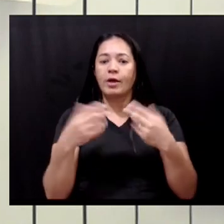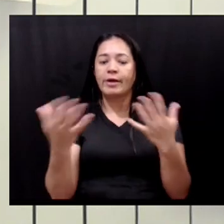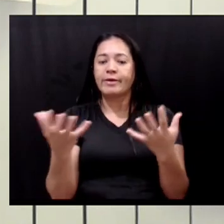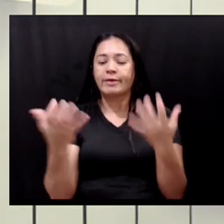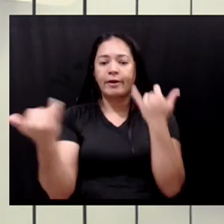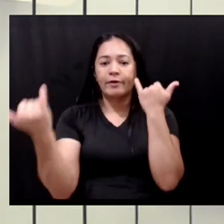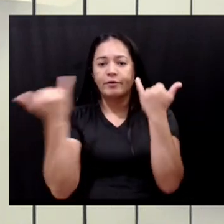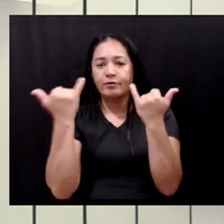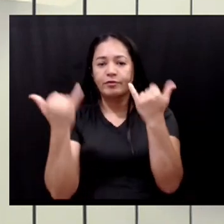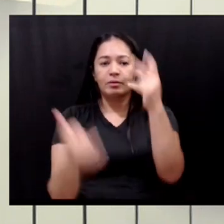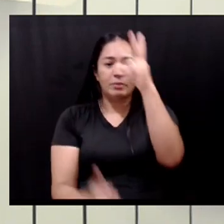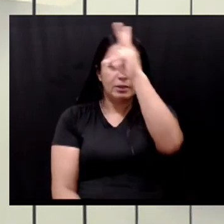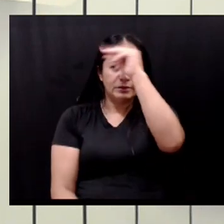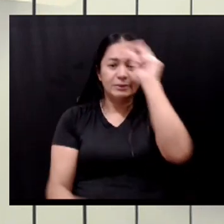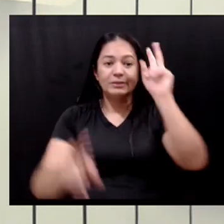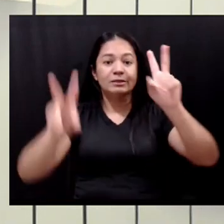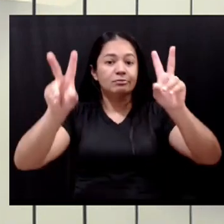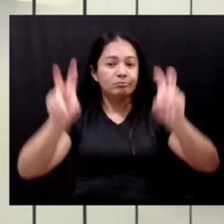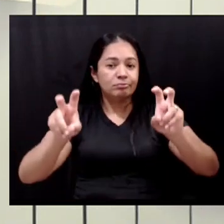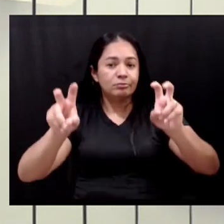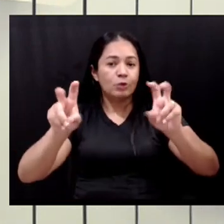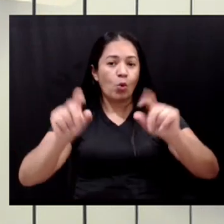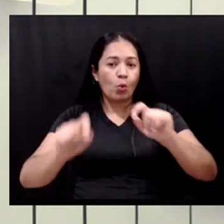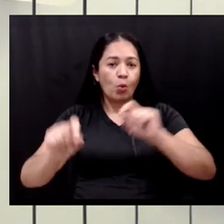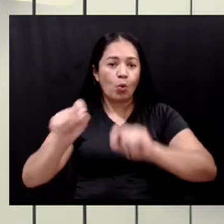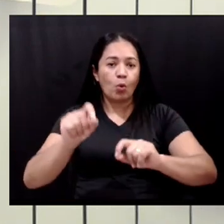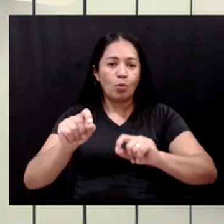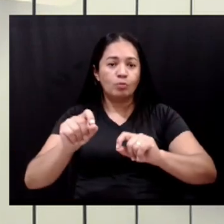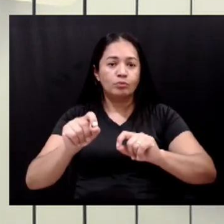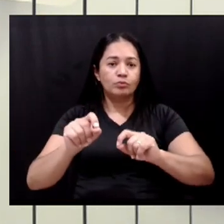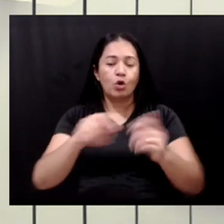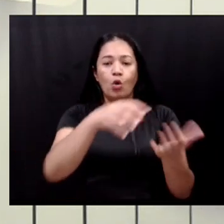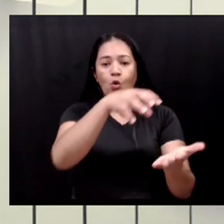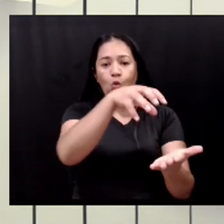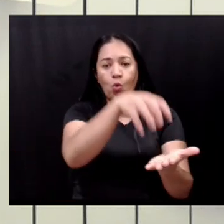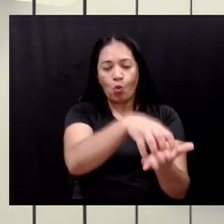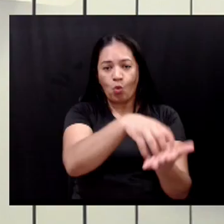sobre implantação de um ecoponto no bairro Jardim Miriam.